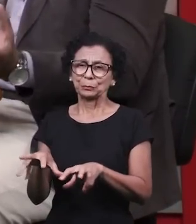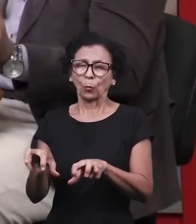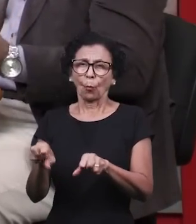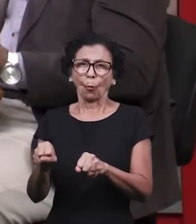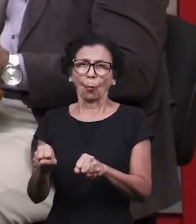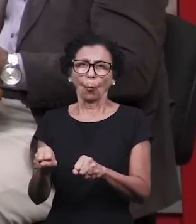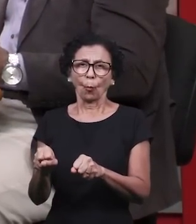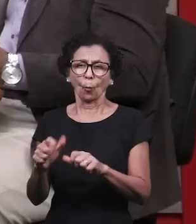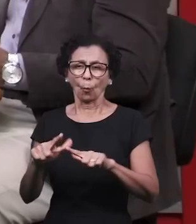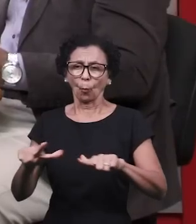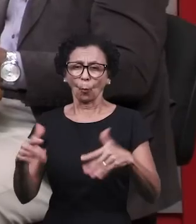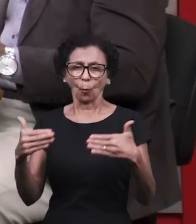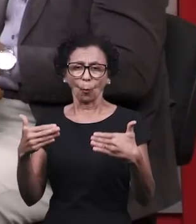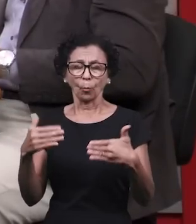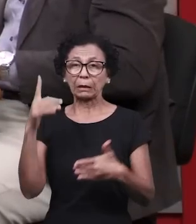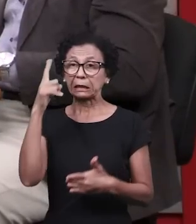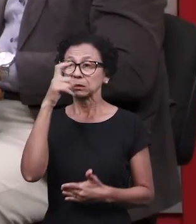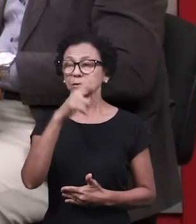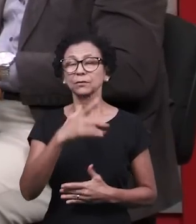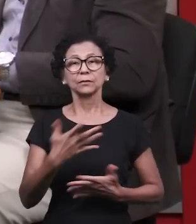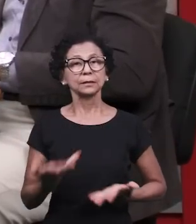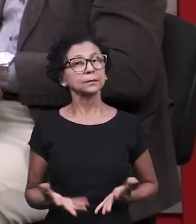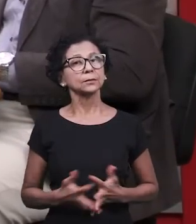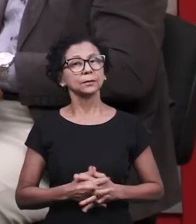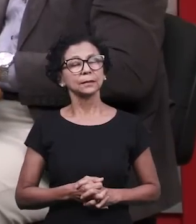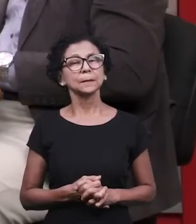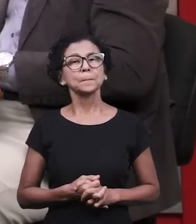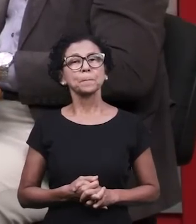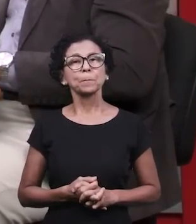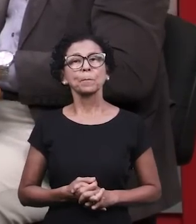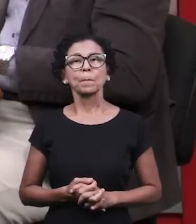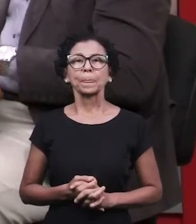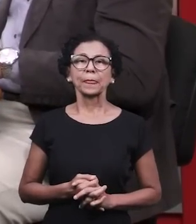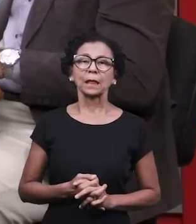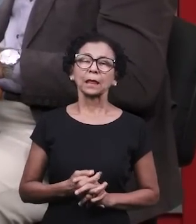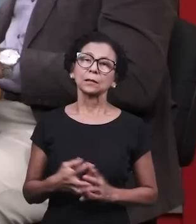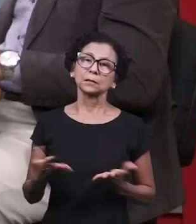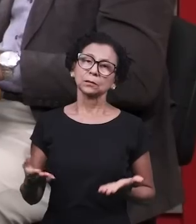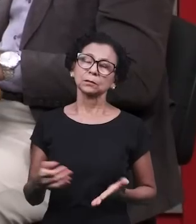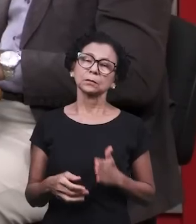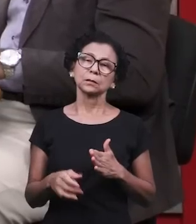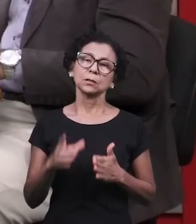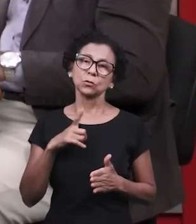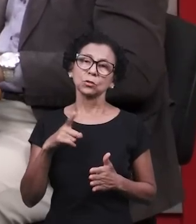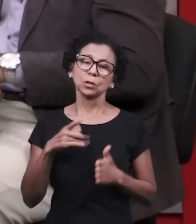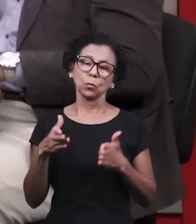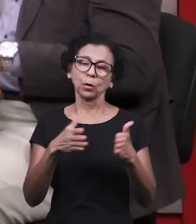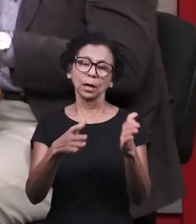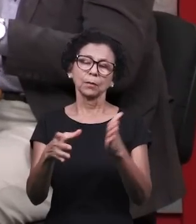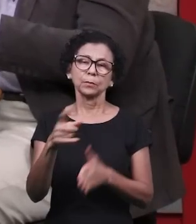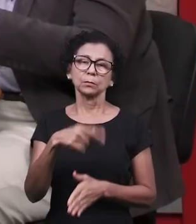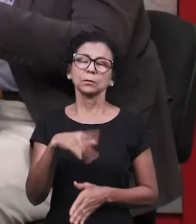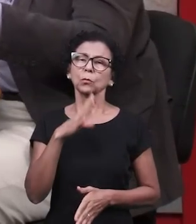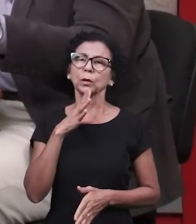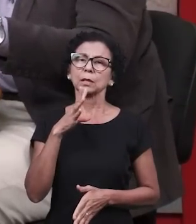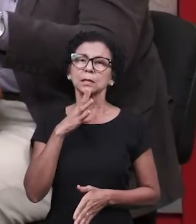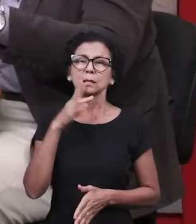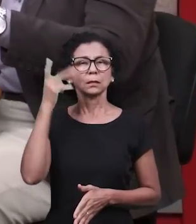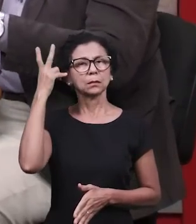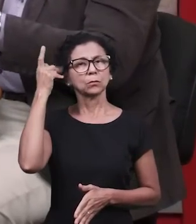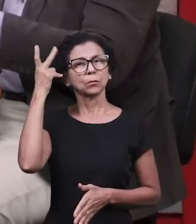Ló, ele fica, sobre essa tutela, inicialmente de Terá, e posteriormente, quando eles